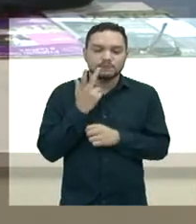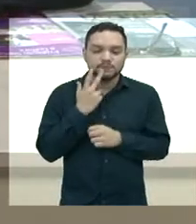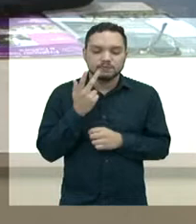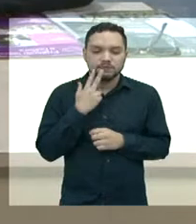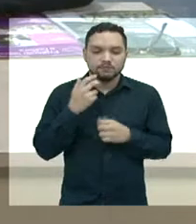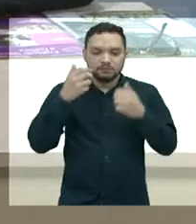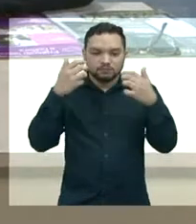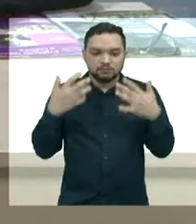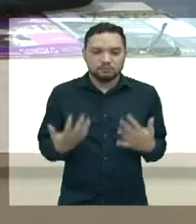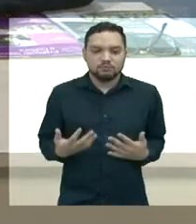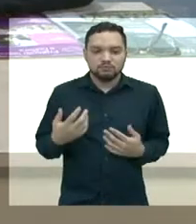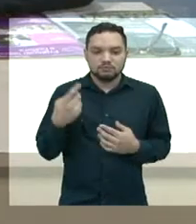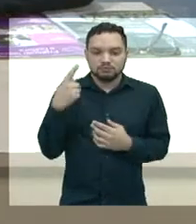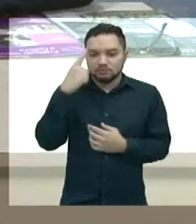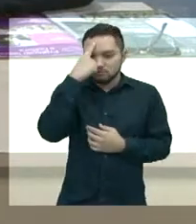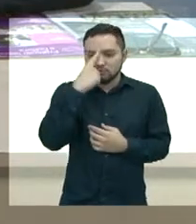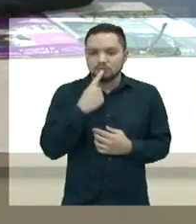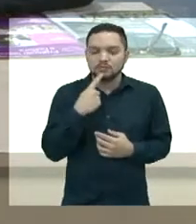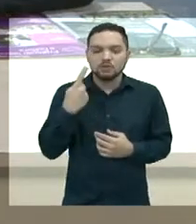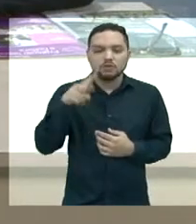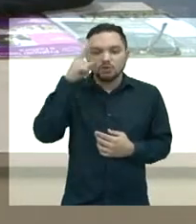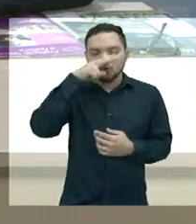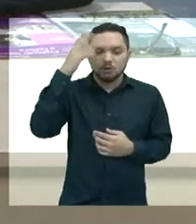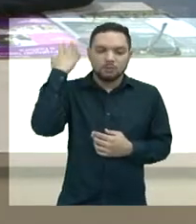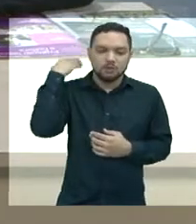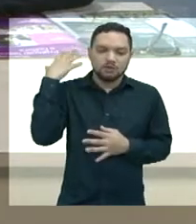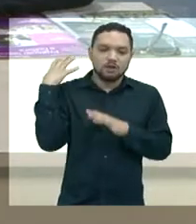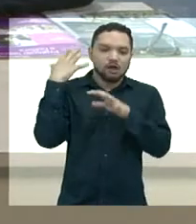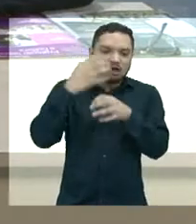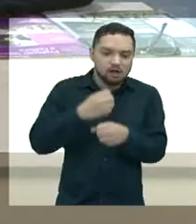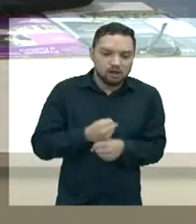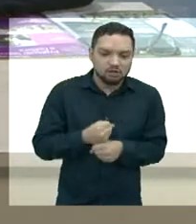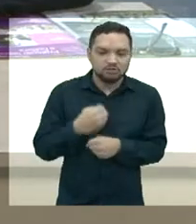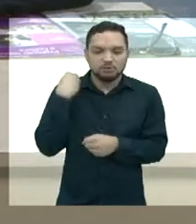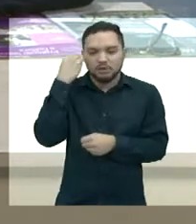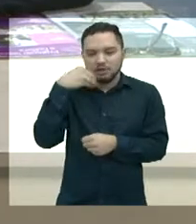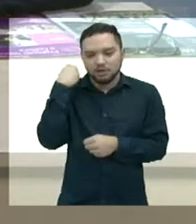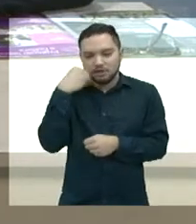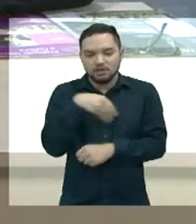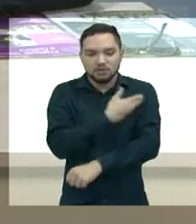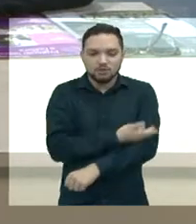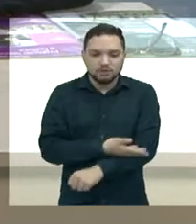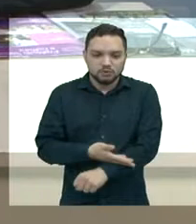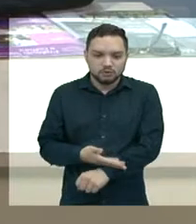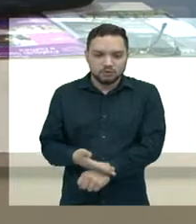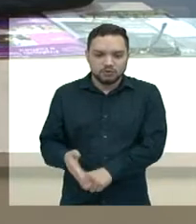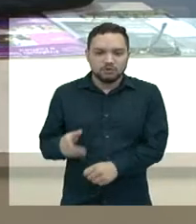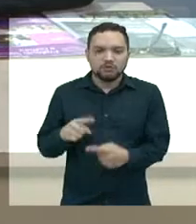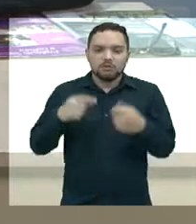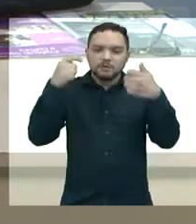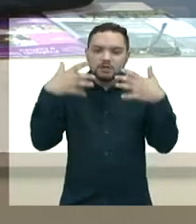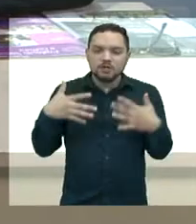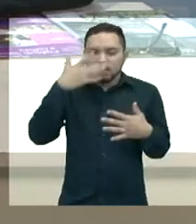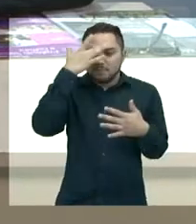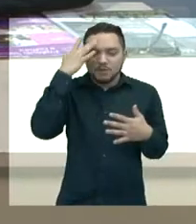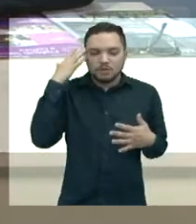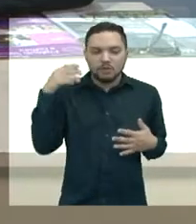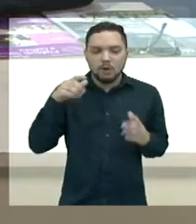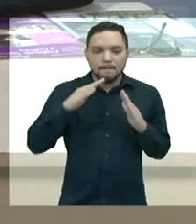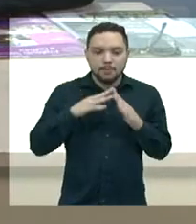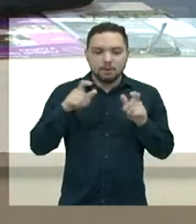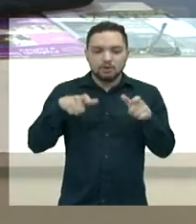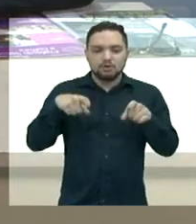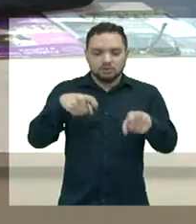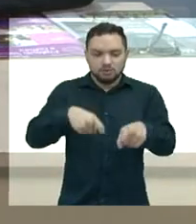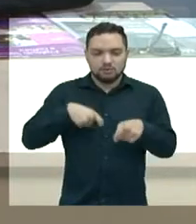pouco sobre o seu perfil, sobre a sua história, sobre também os costumes e a sobrevivência do homem do campo, do homem do interior,